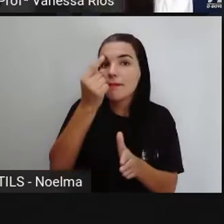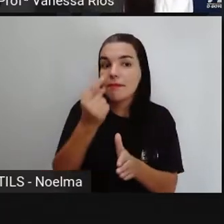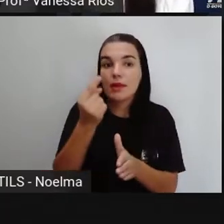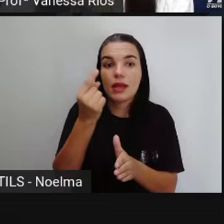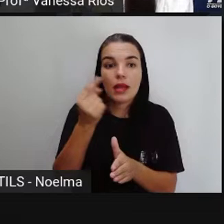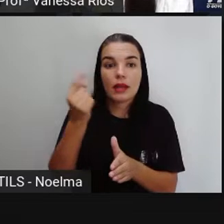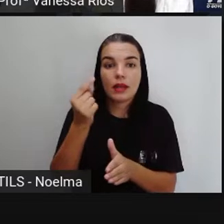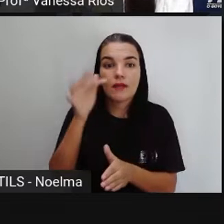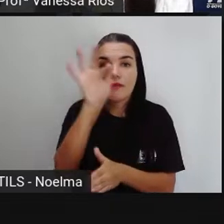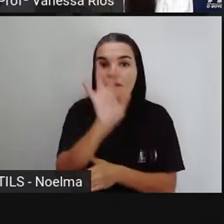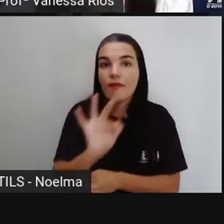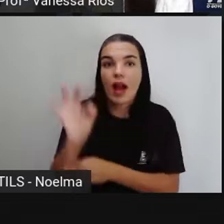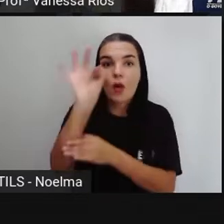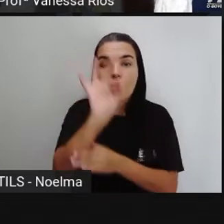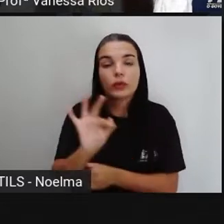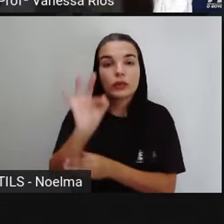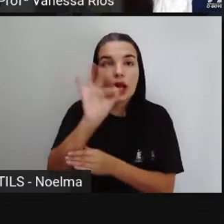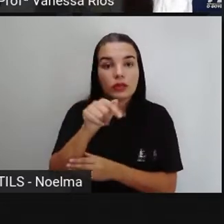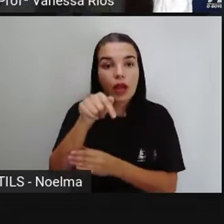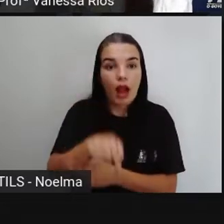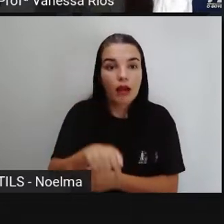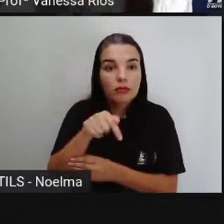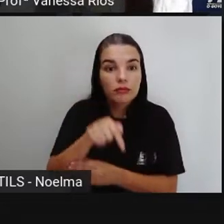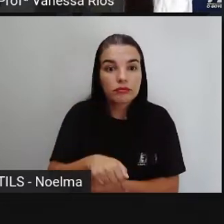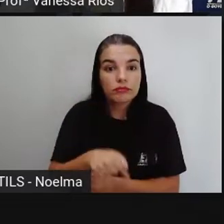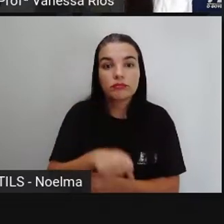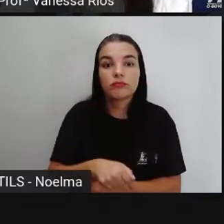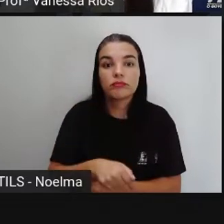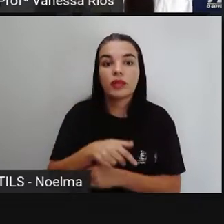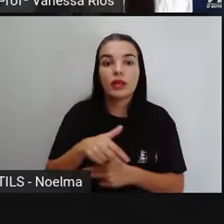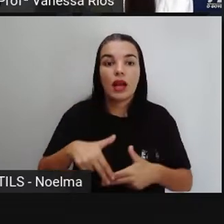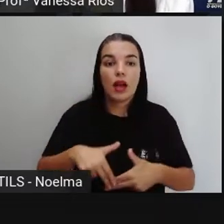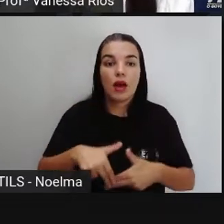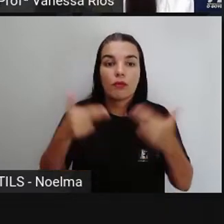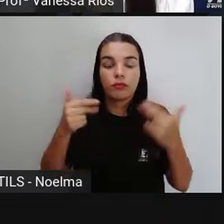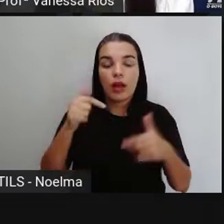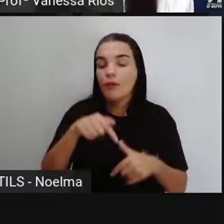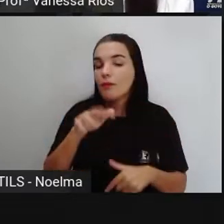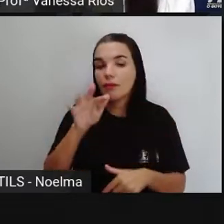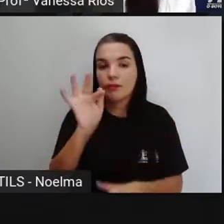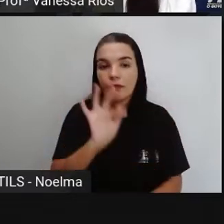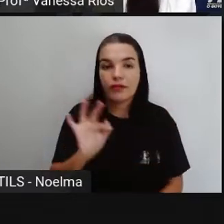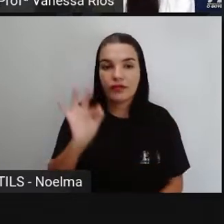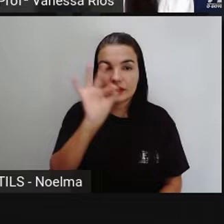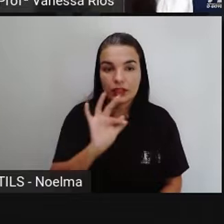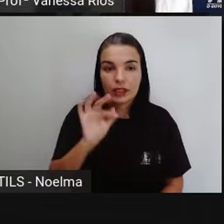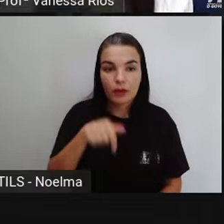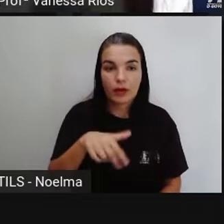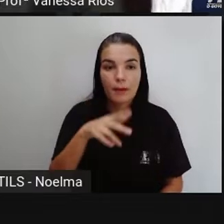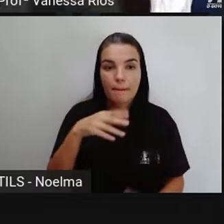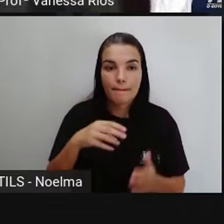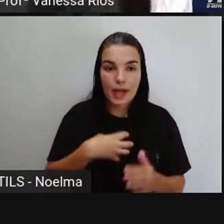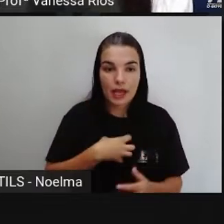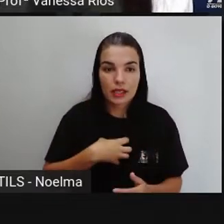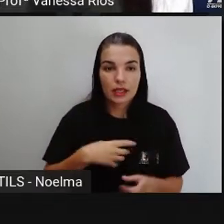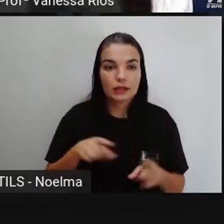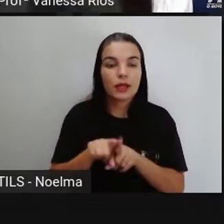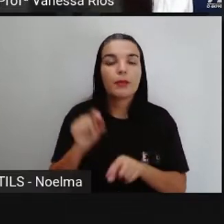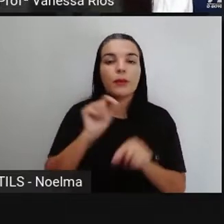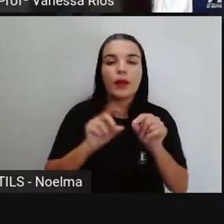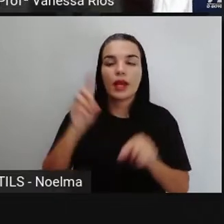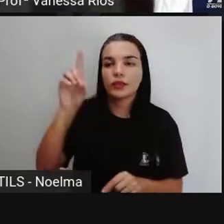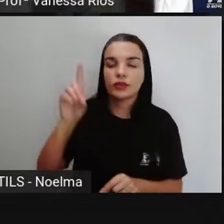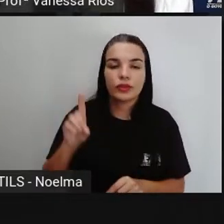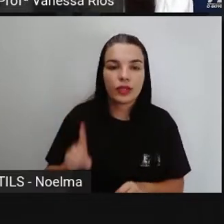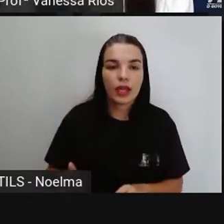da Bahia, da Universidade Federal da Bahia. E aí, do direito e educação, surgiram